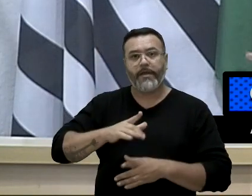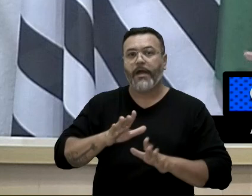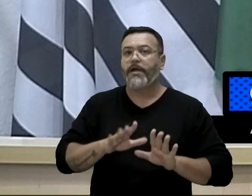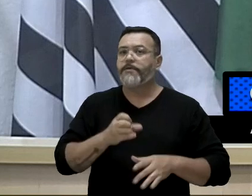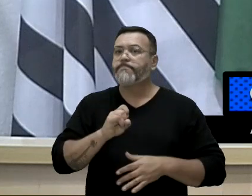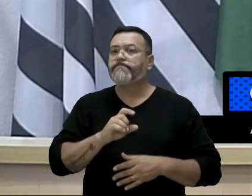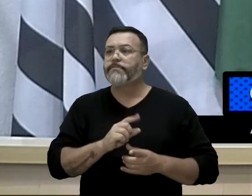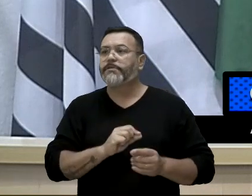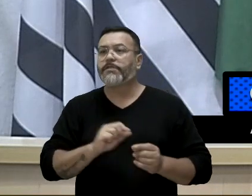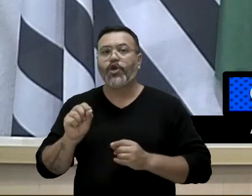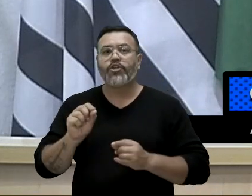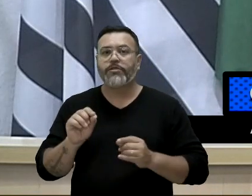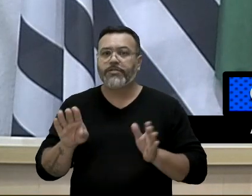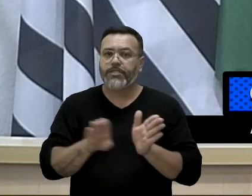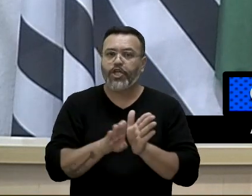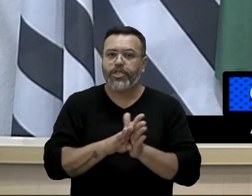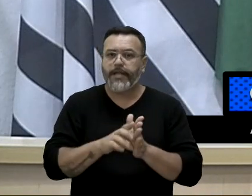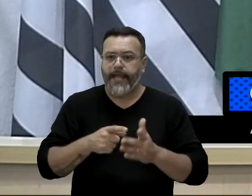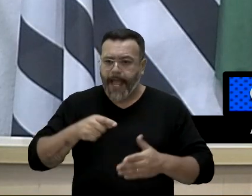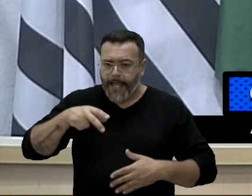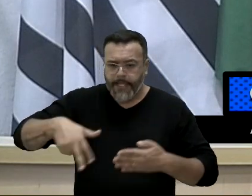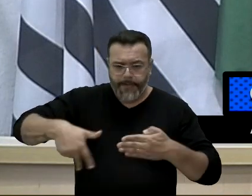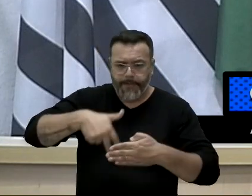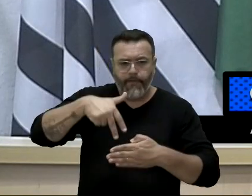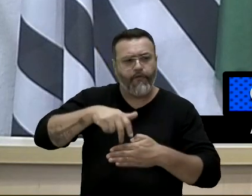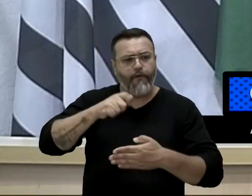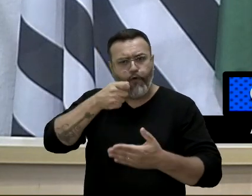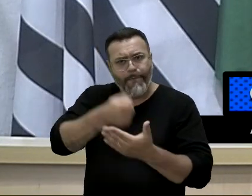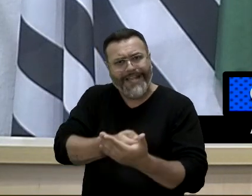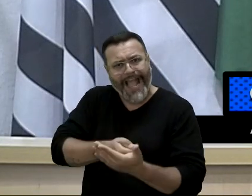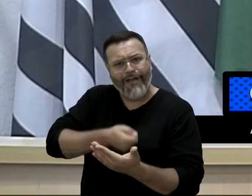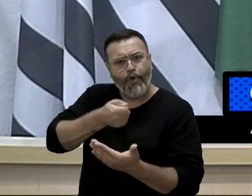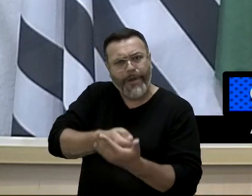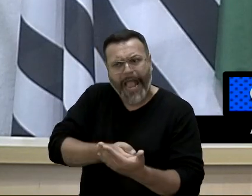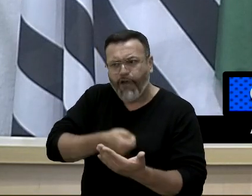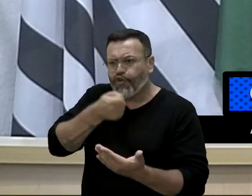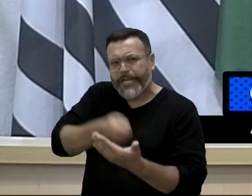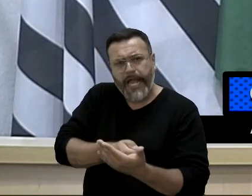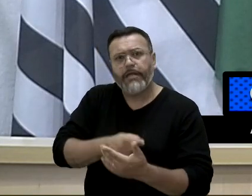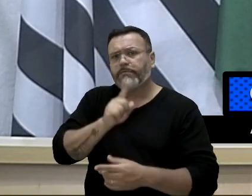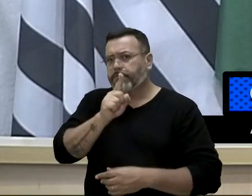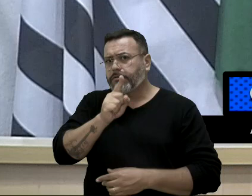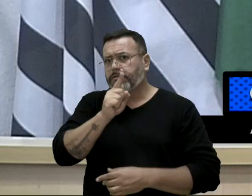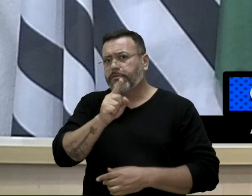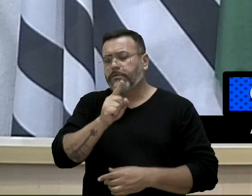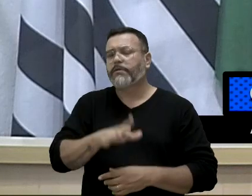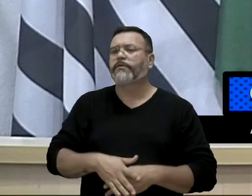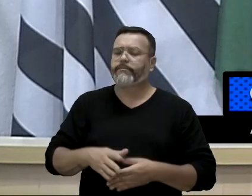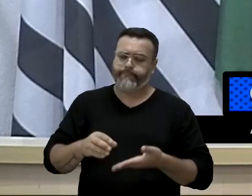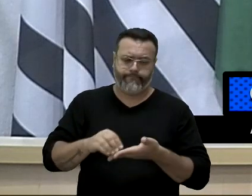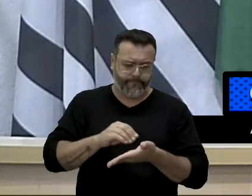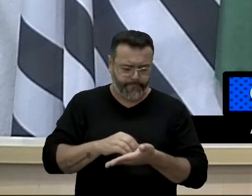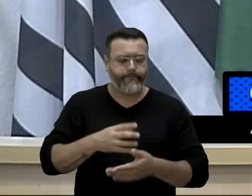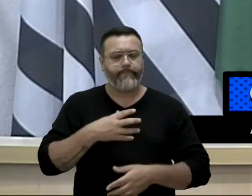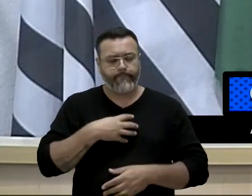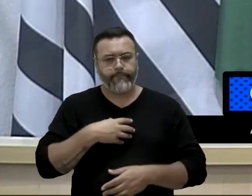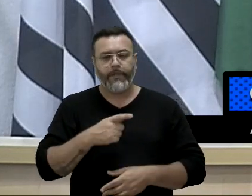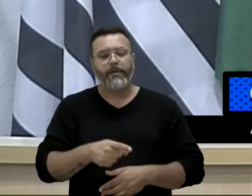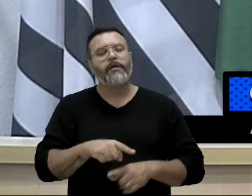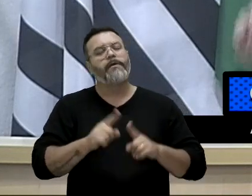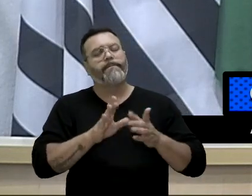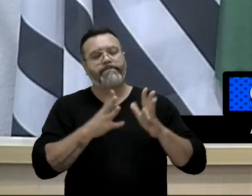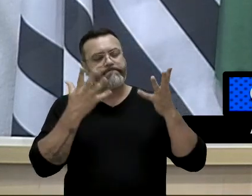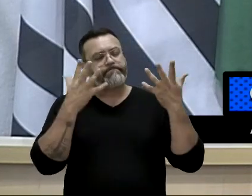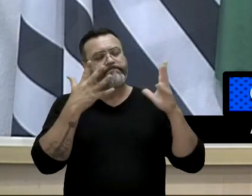eu vou brigar muito aqui nessa tribuna. E sabe que eu brigo, porque eu gosto de brigar. Então, eu sinto falta disso. Mas parabenizo a luta de